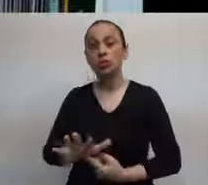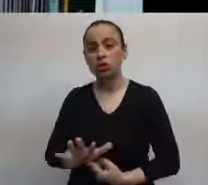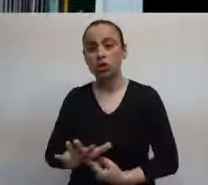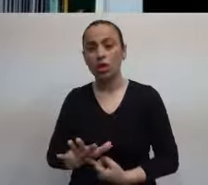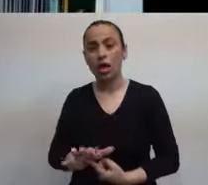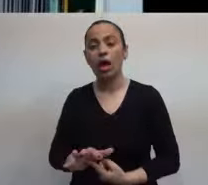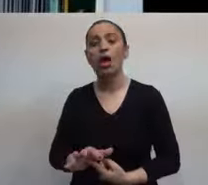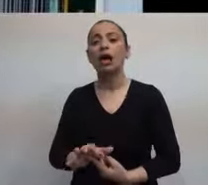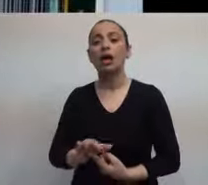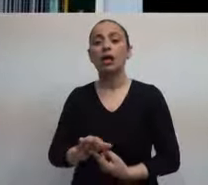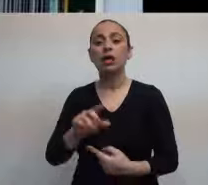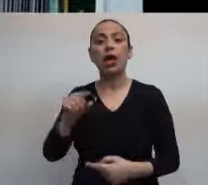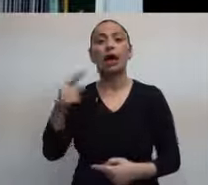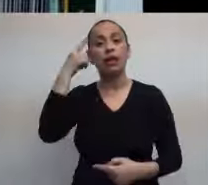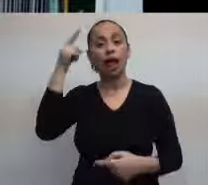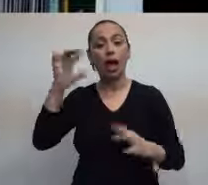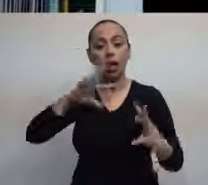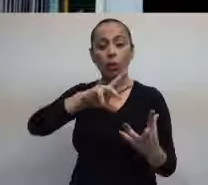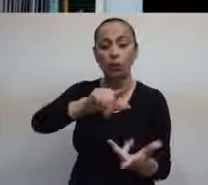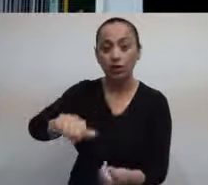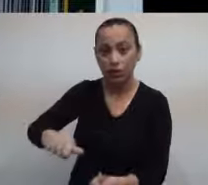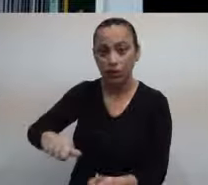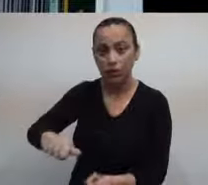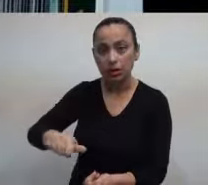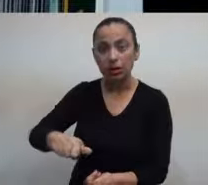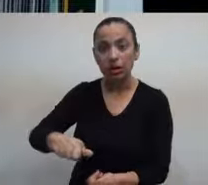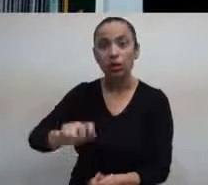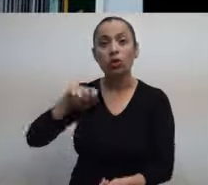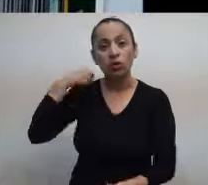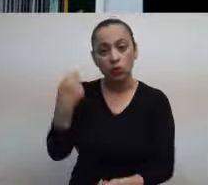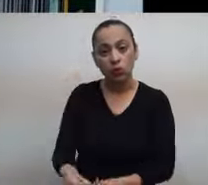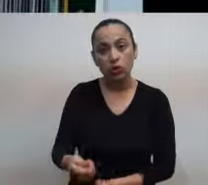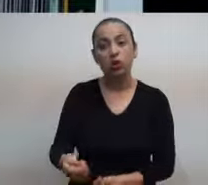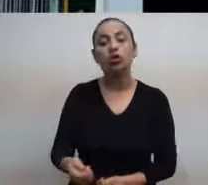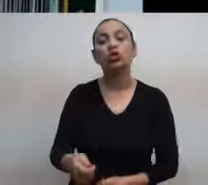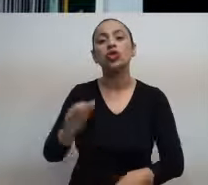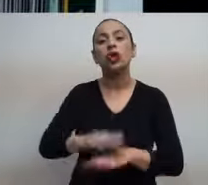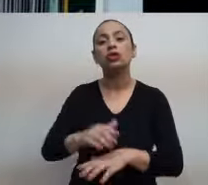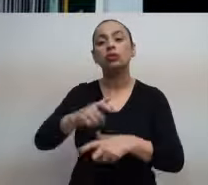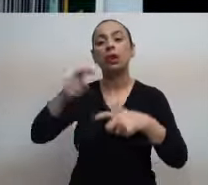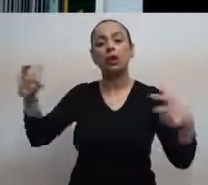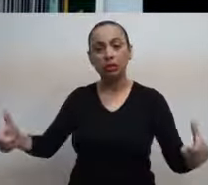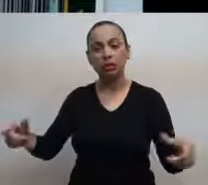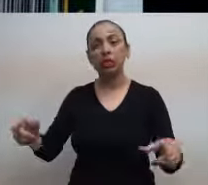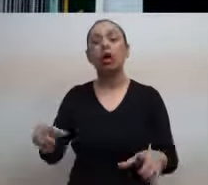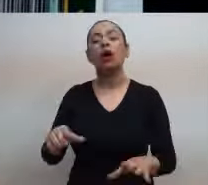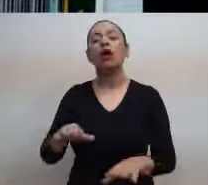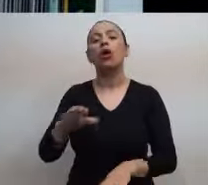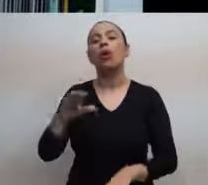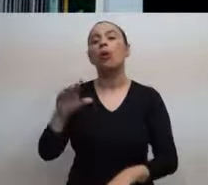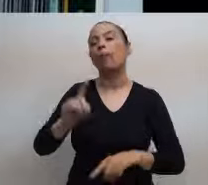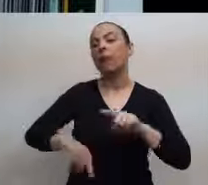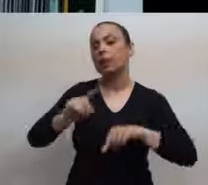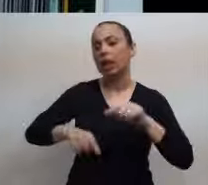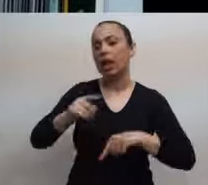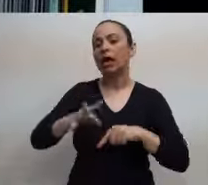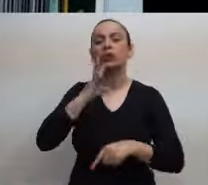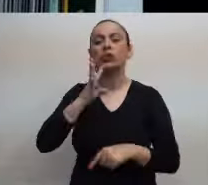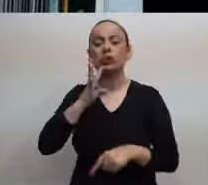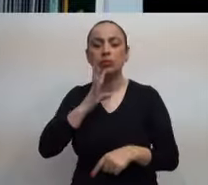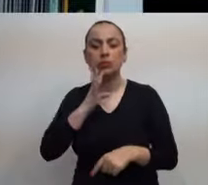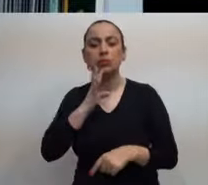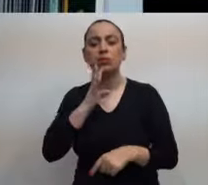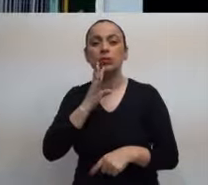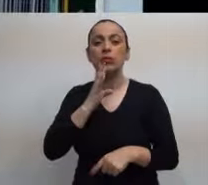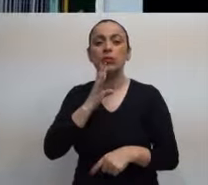a ideia de globalização, no sentido de expansão de condições materiais e conhecimentos,